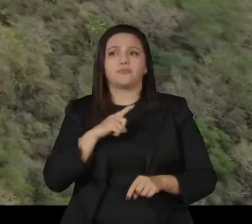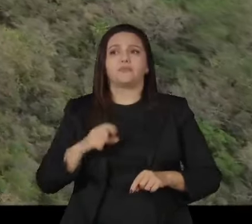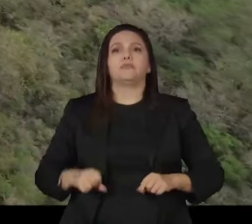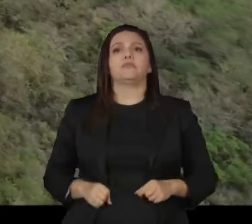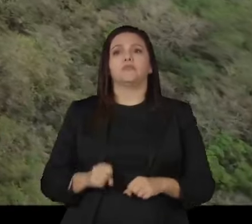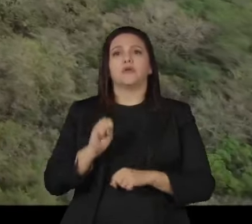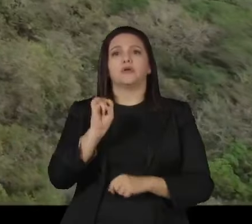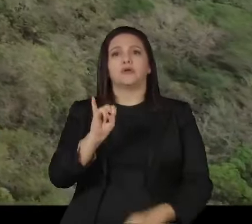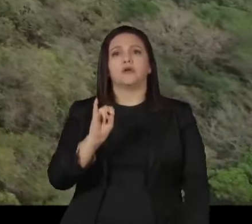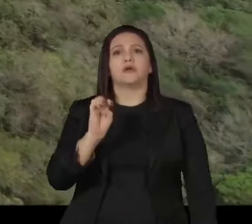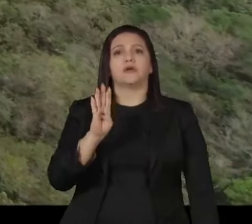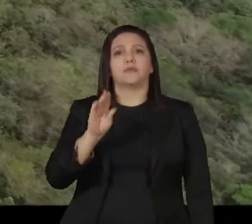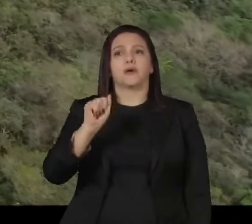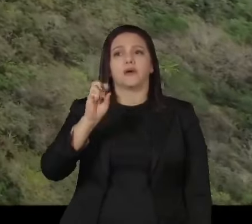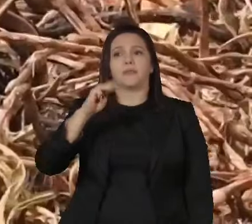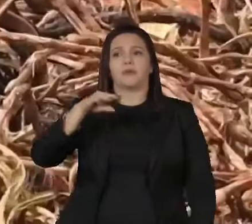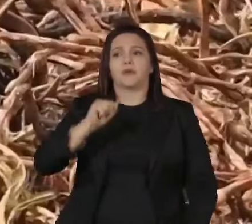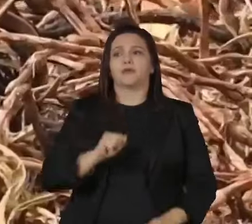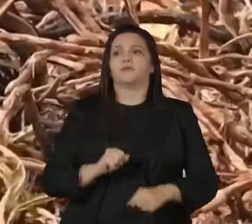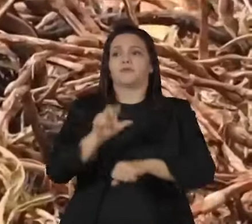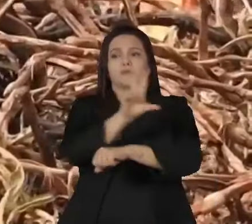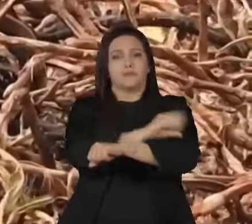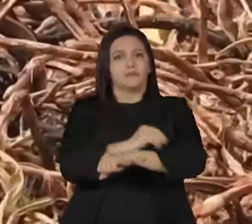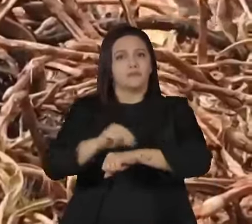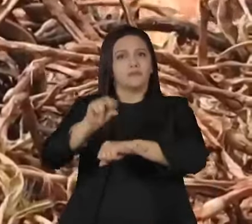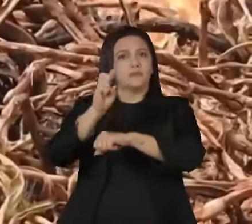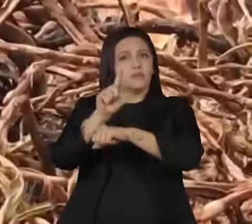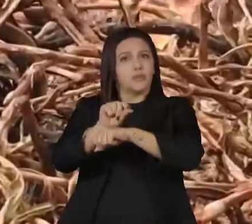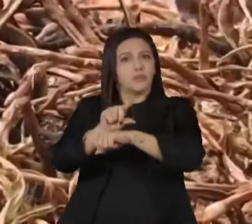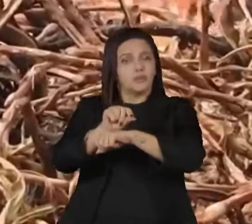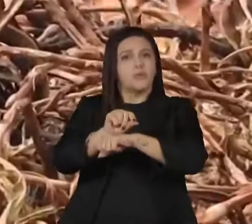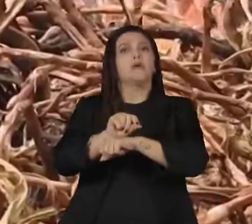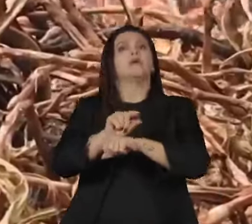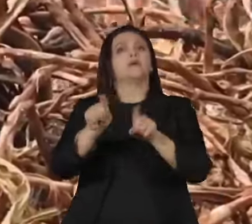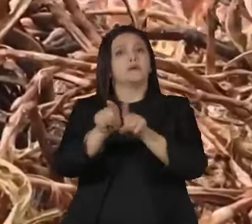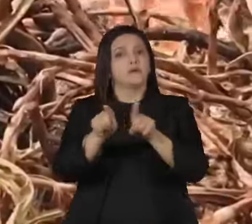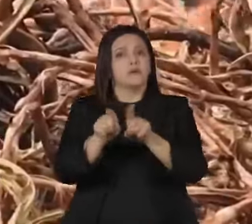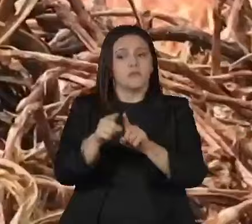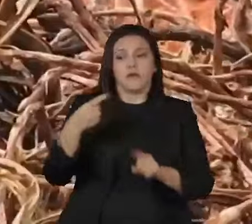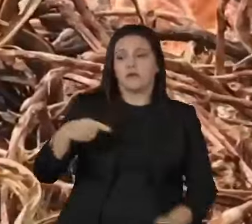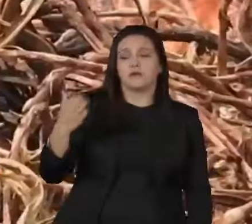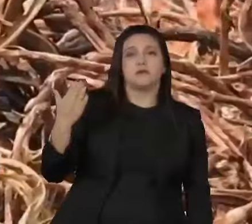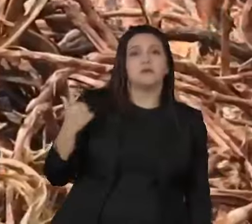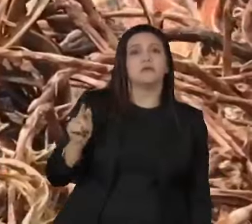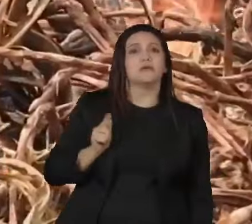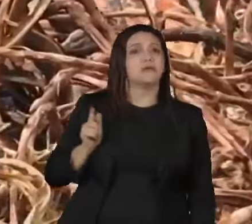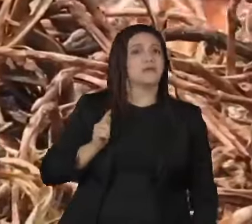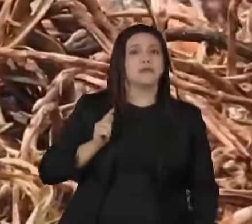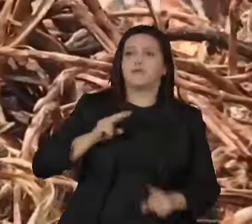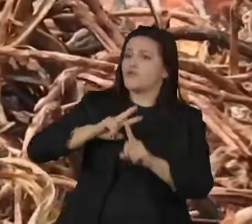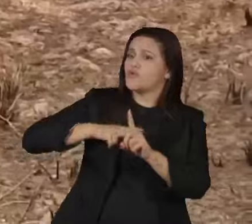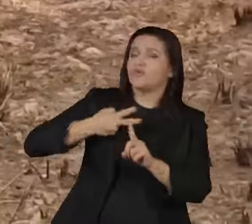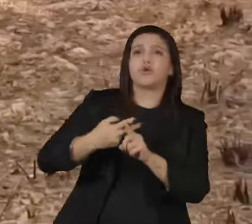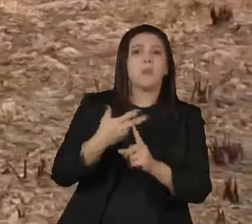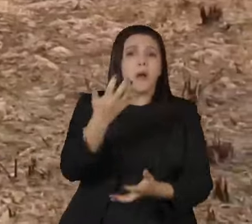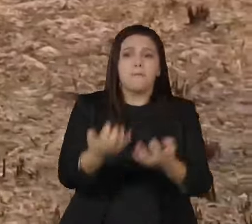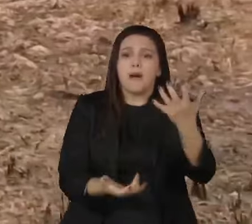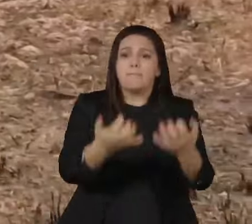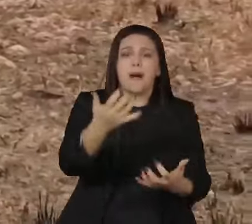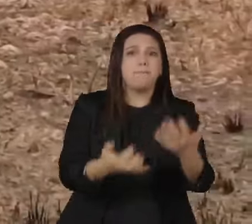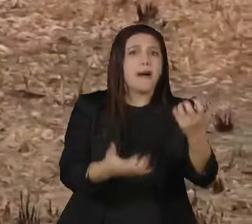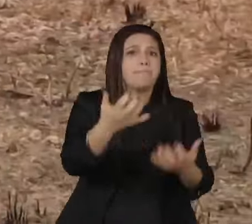avanço do desmatamento e das queimadas na última semana foi registrado quase e o dobro de focos de fogo no